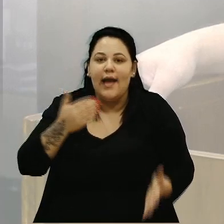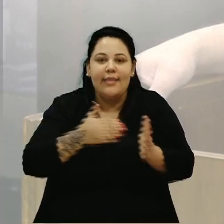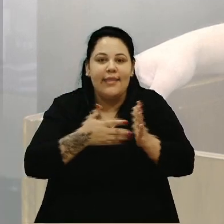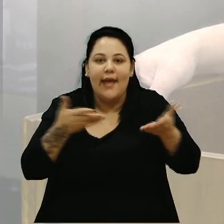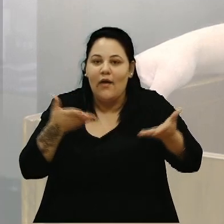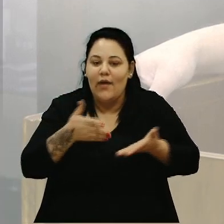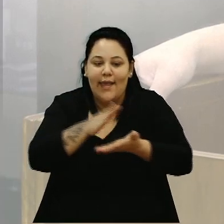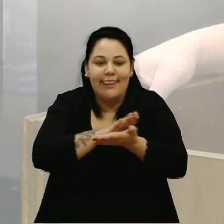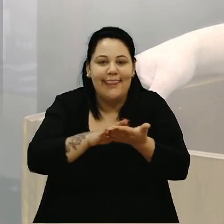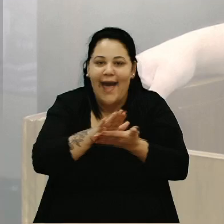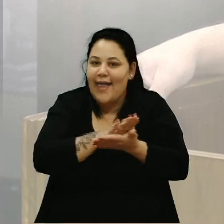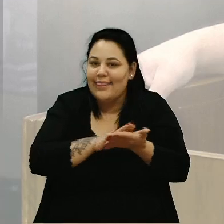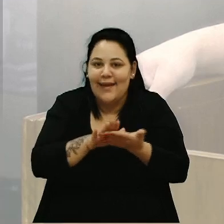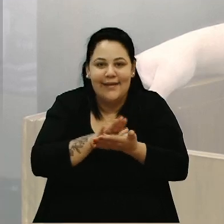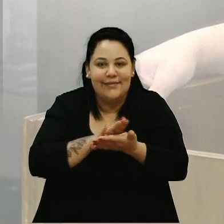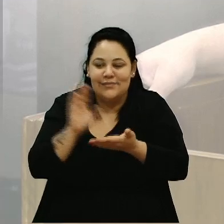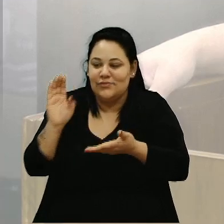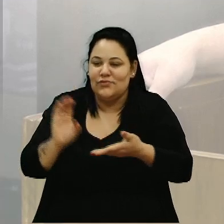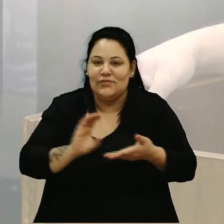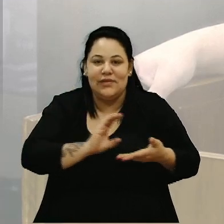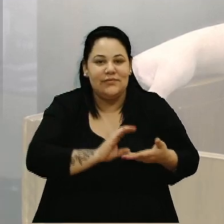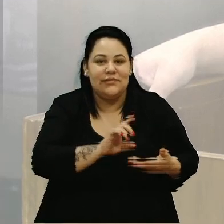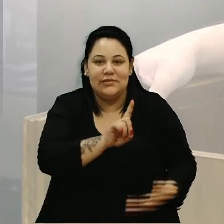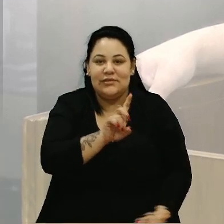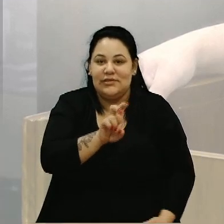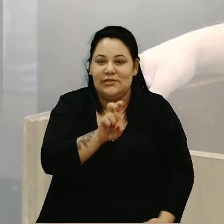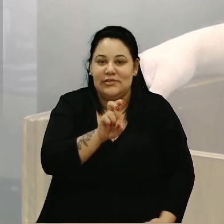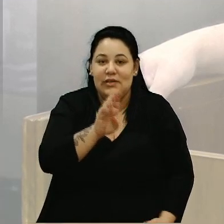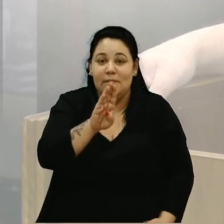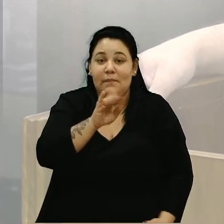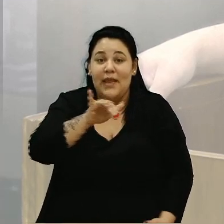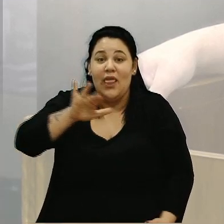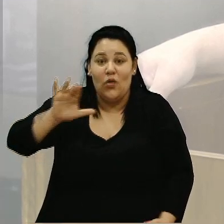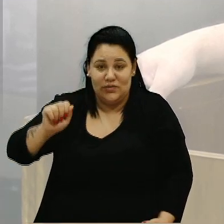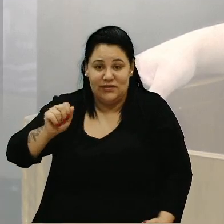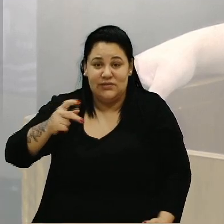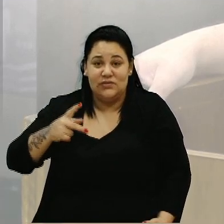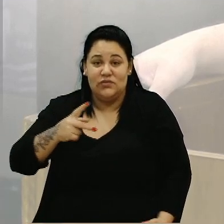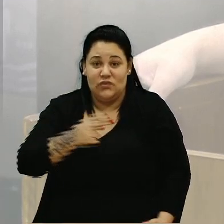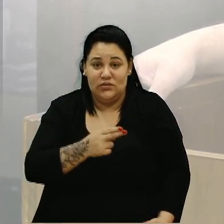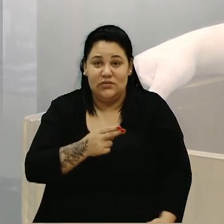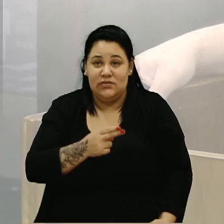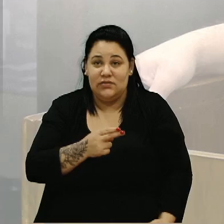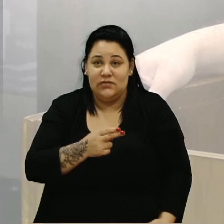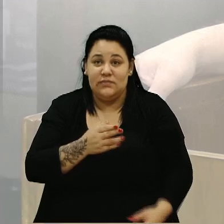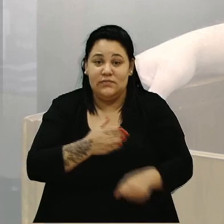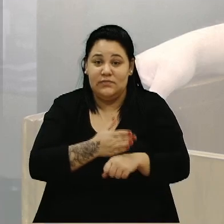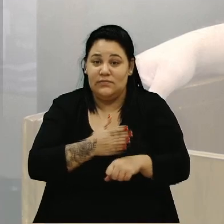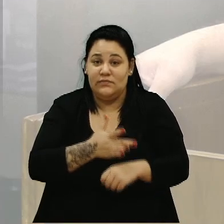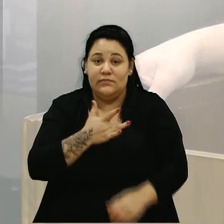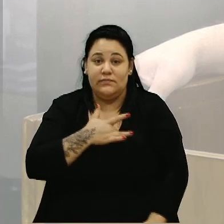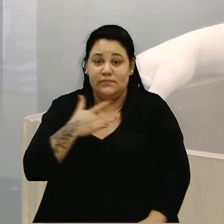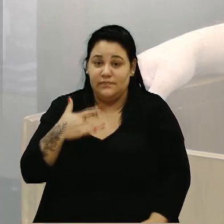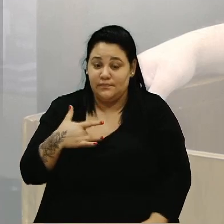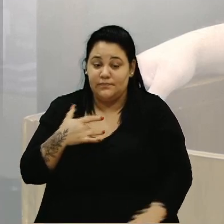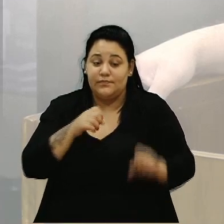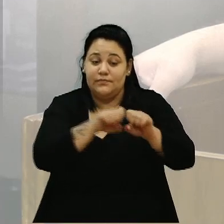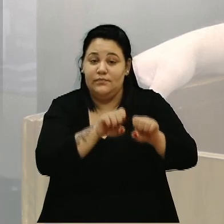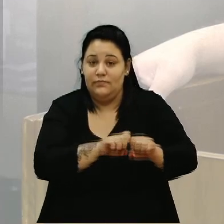recurso. Esses 15 bilhões que estão sendo cortados inclui a saúde,